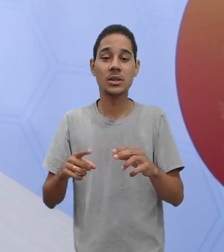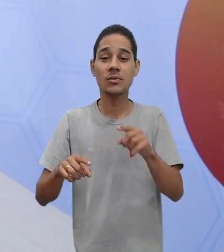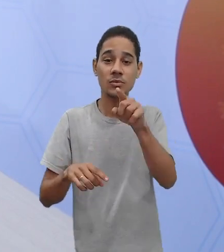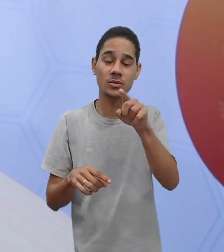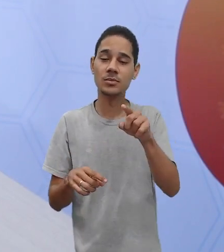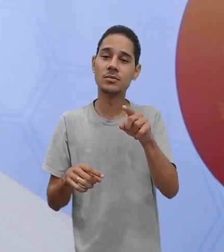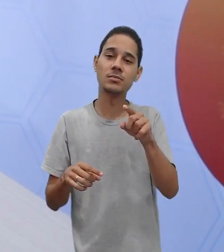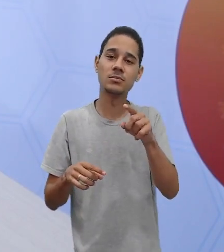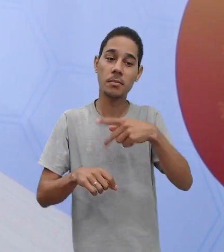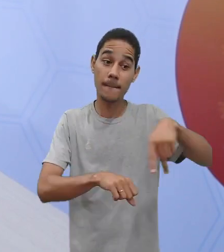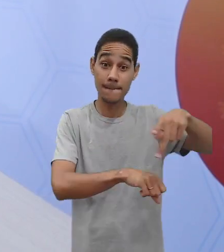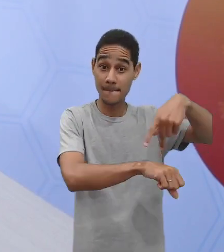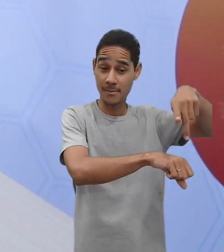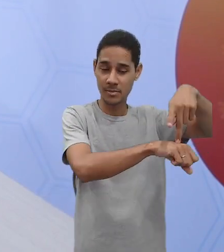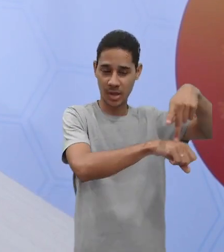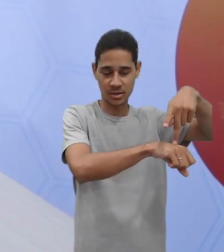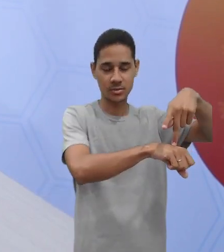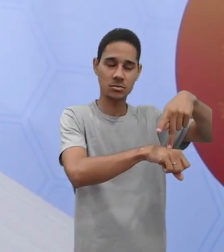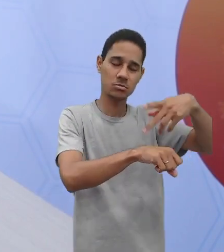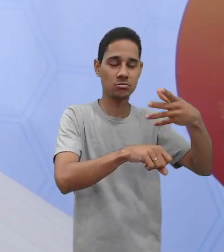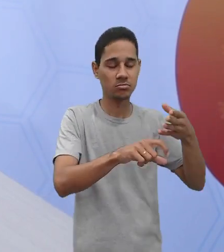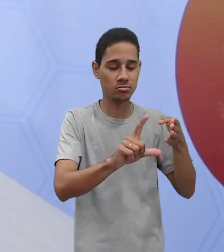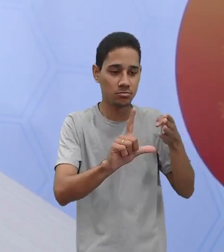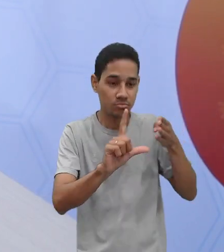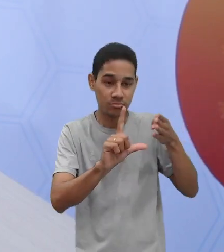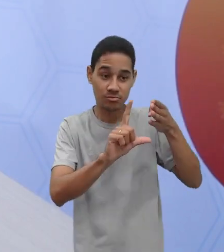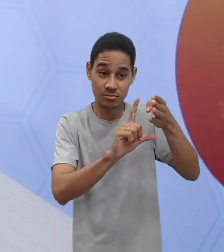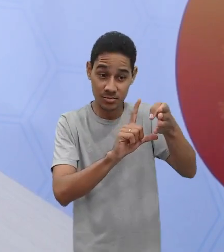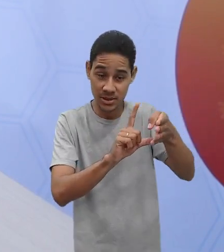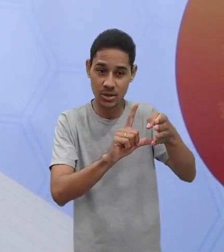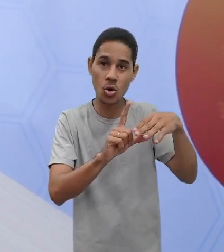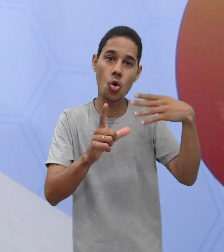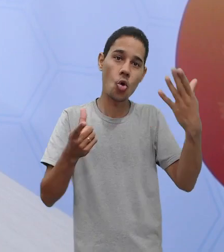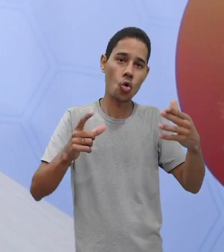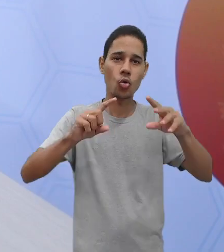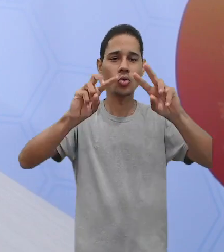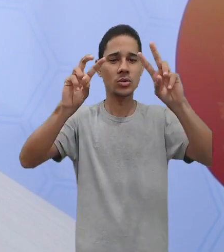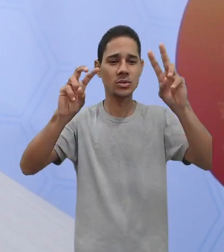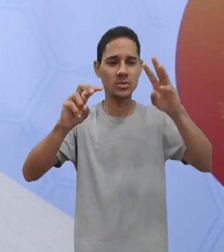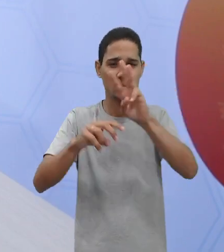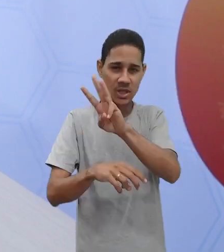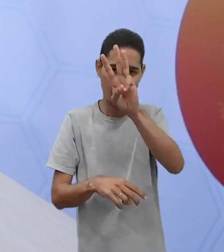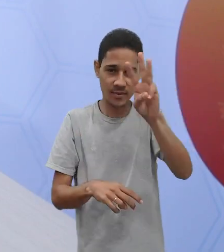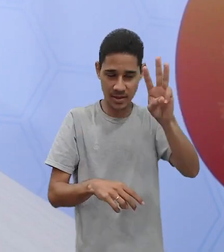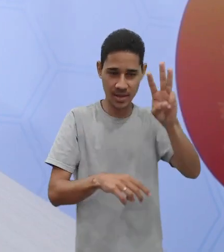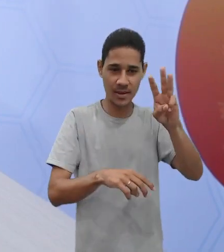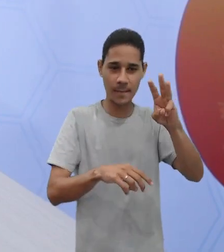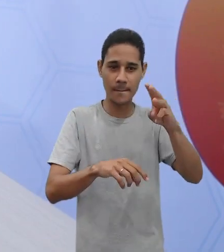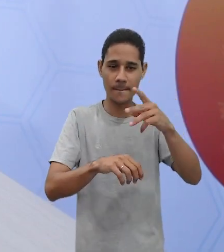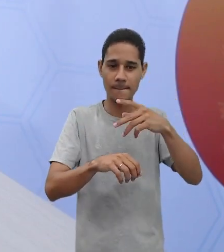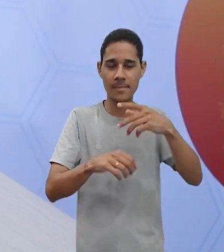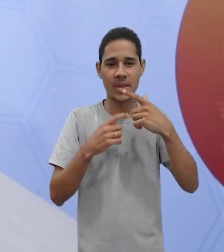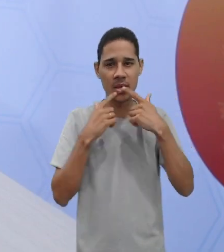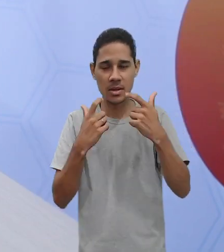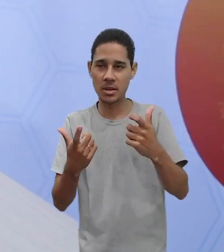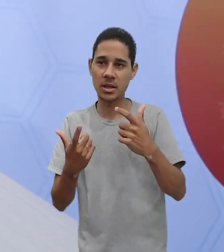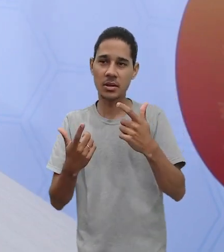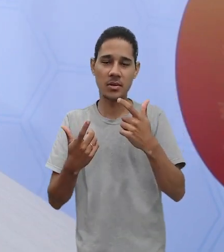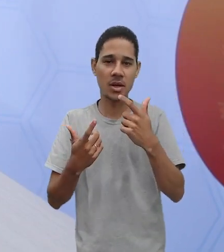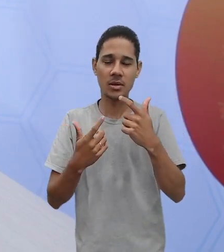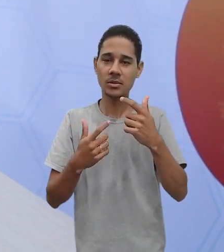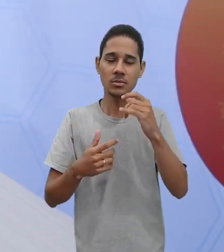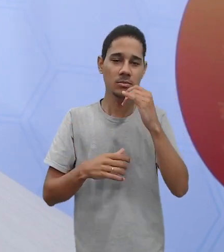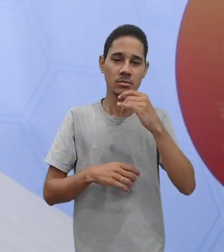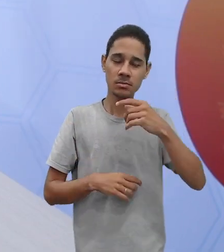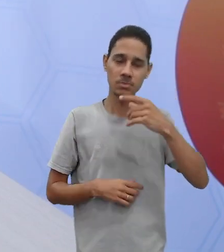está num determinado país, né, ou acessa um determinado site com a sua linguagem, o inglês, o japonês,